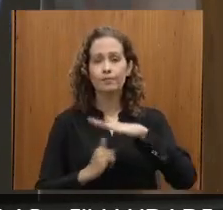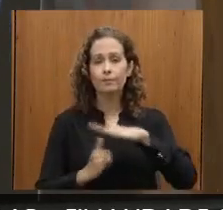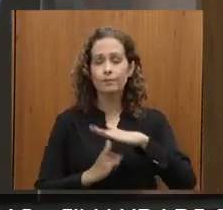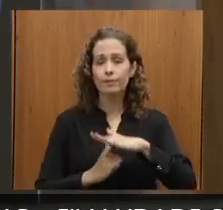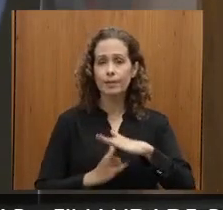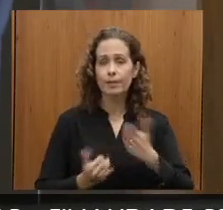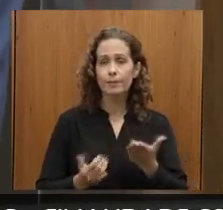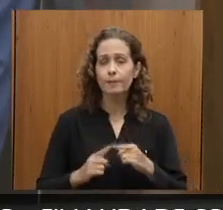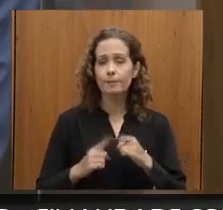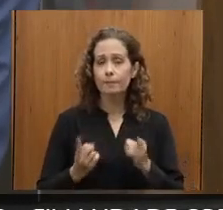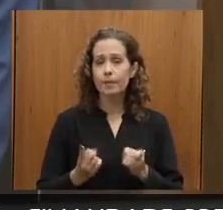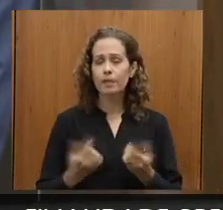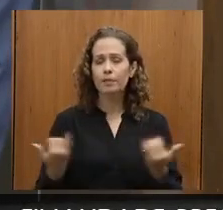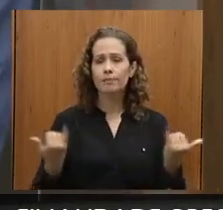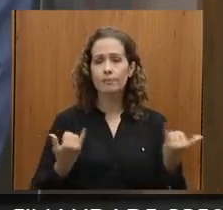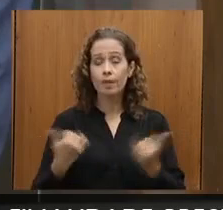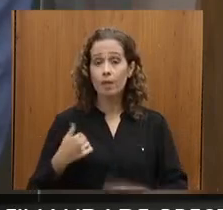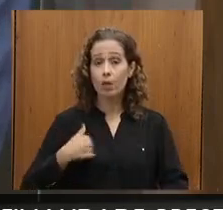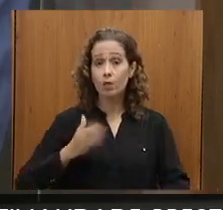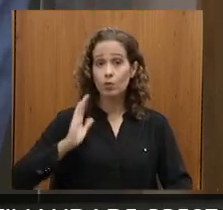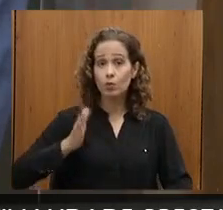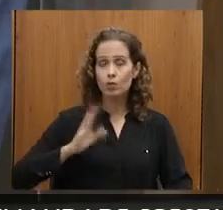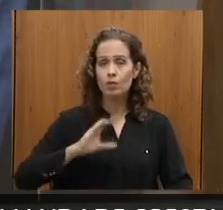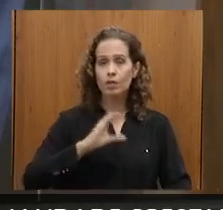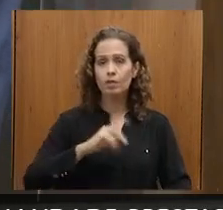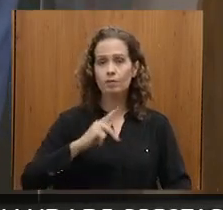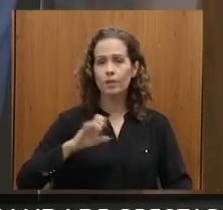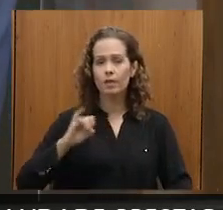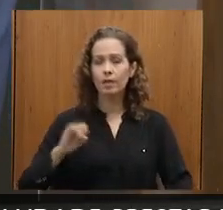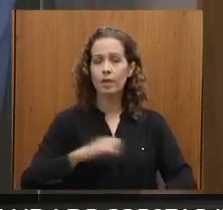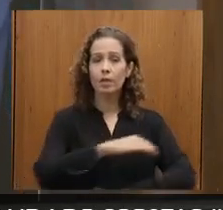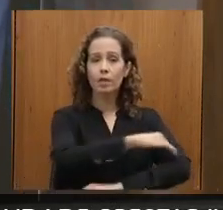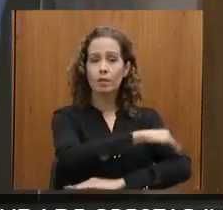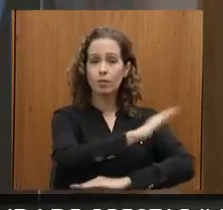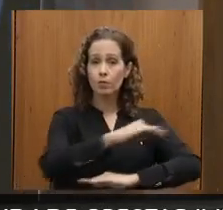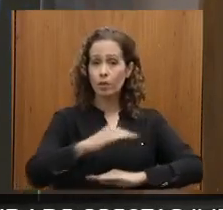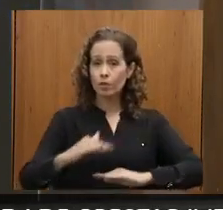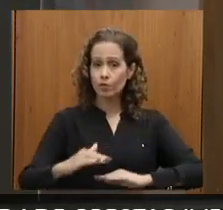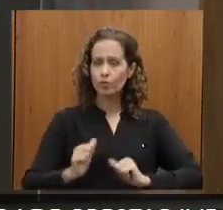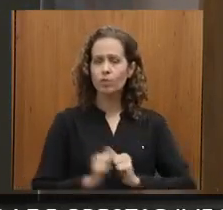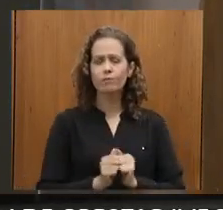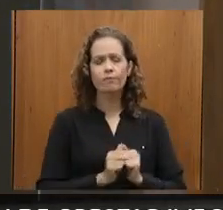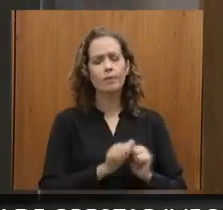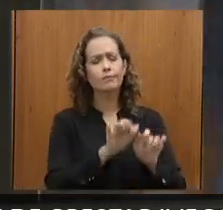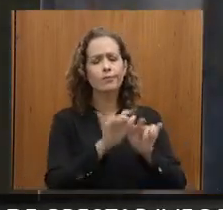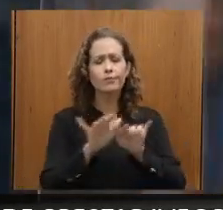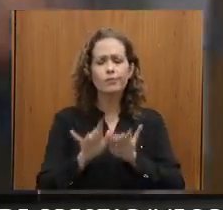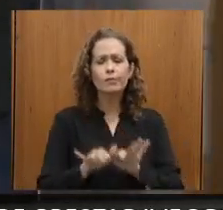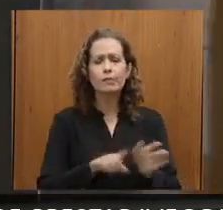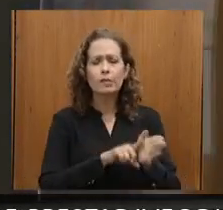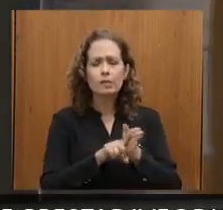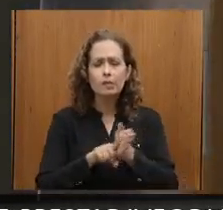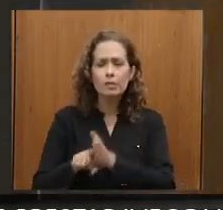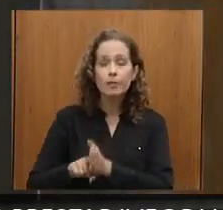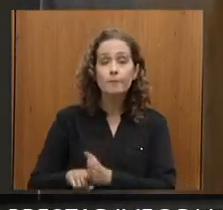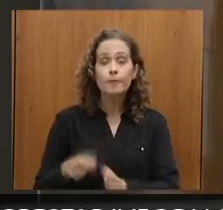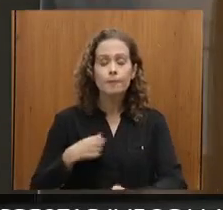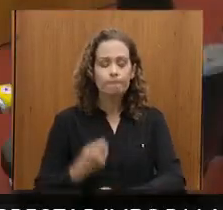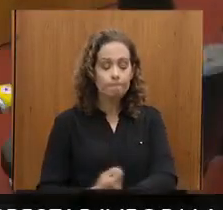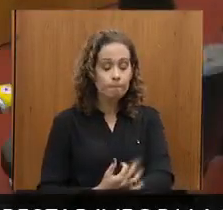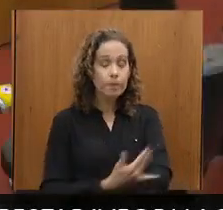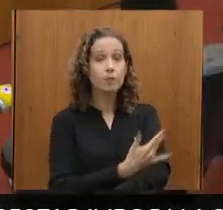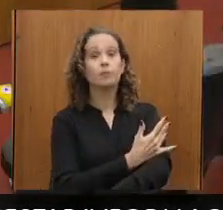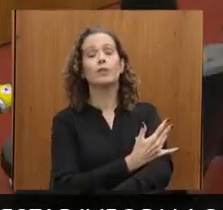mas, assim, eu fui relator da CPI de Brumadinho, o deputado Gustavo foi presidente. Eu me arrepio quando eu ouço